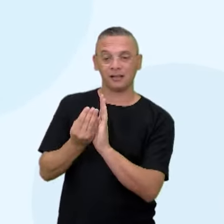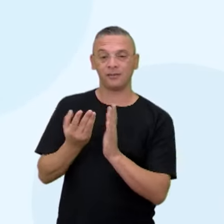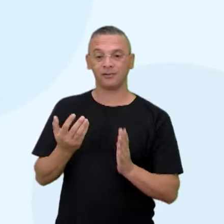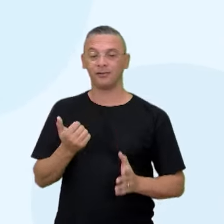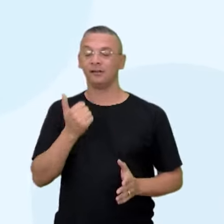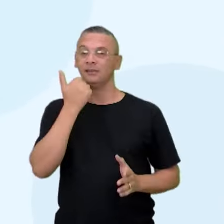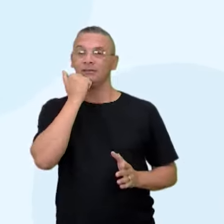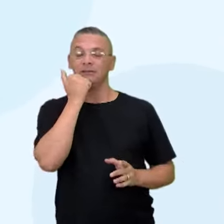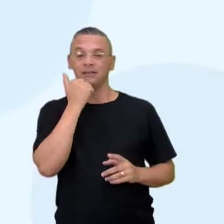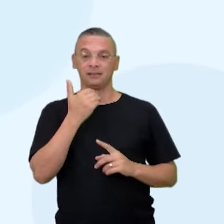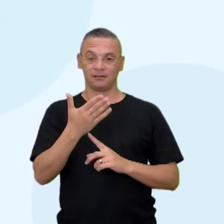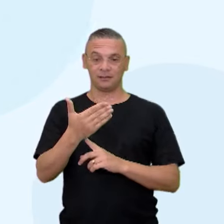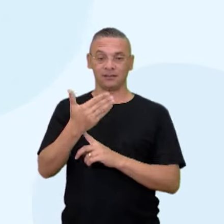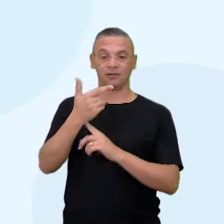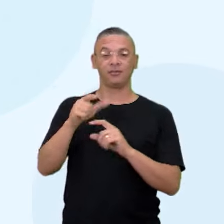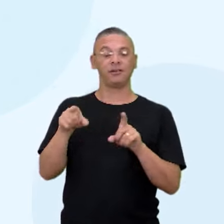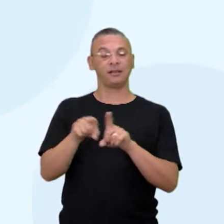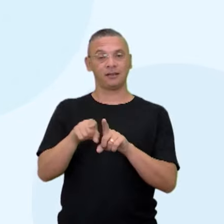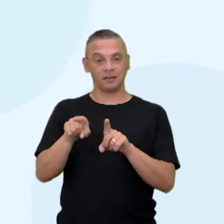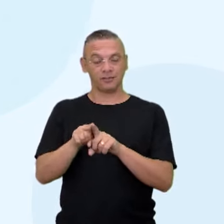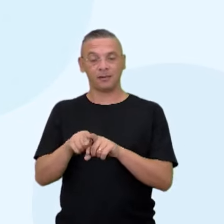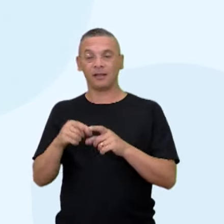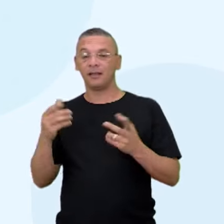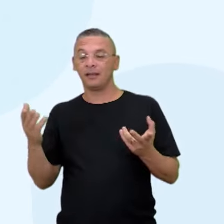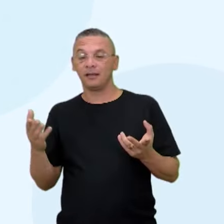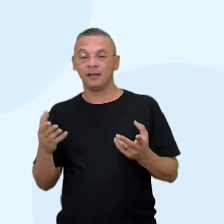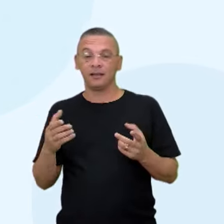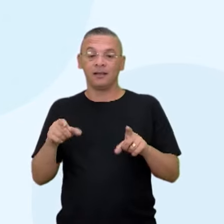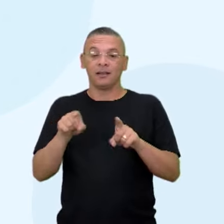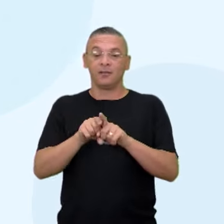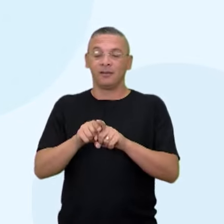ciência e tecnologia, com certeza é um tema transversal. O